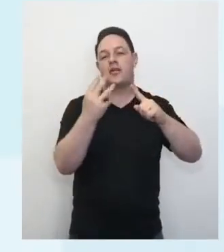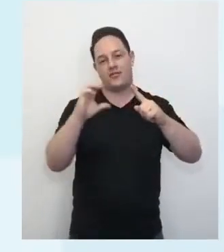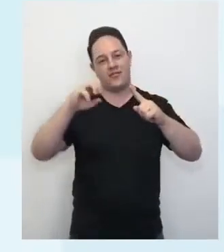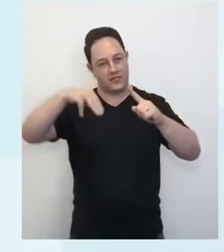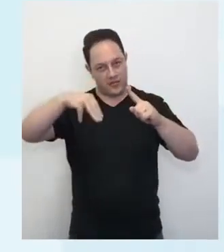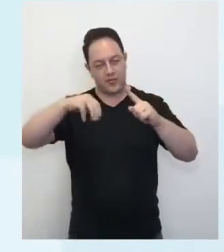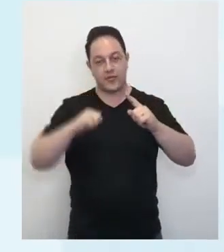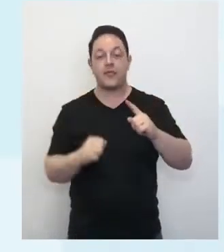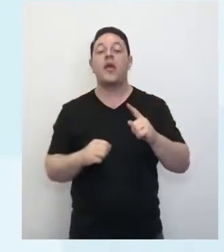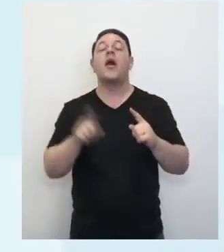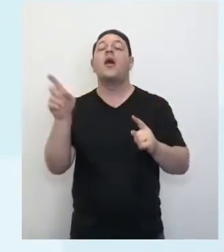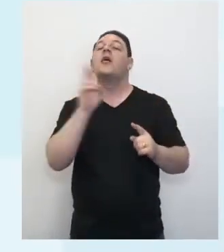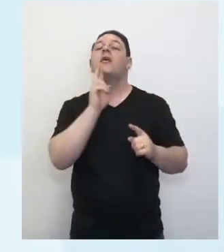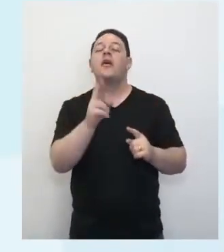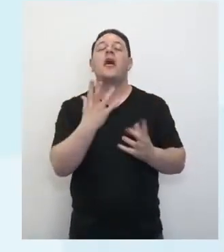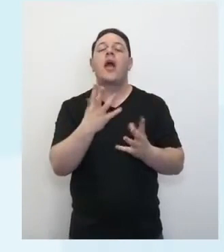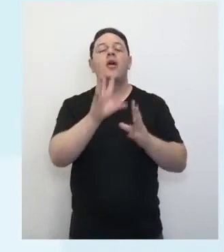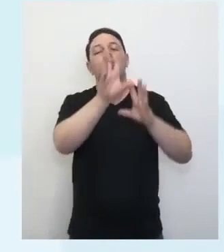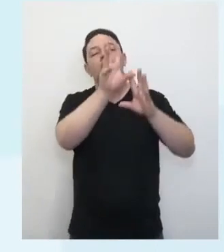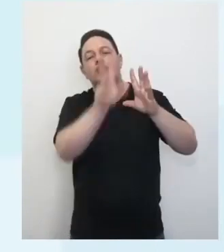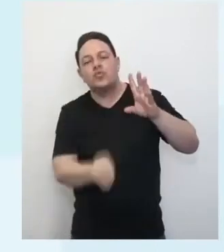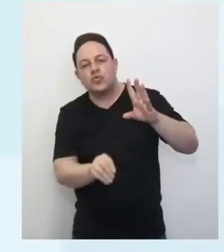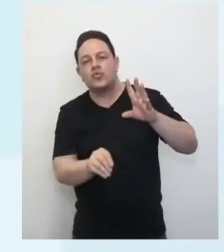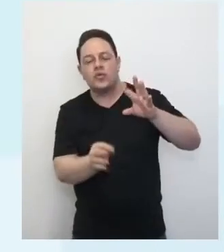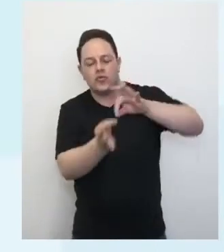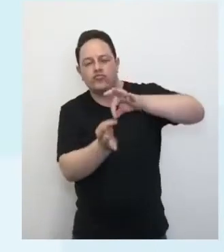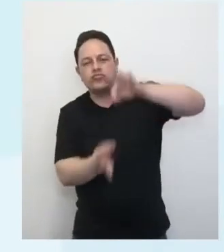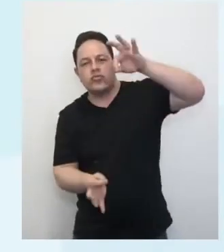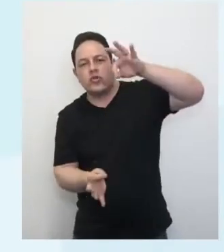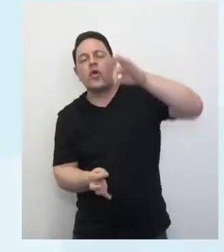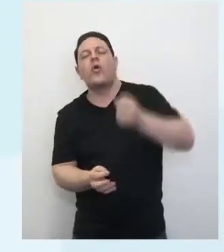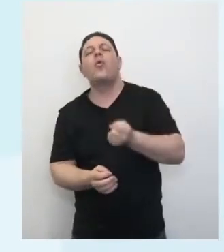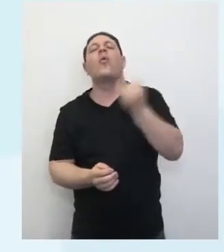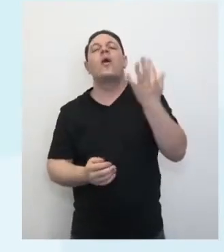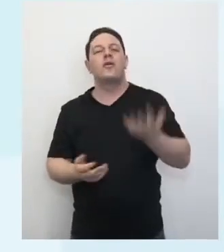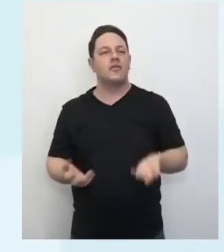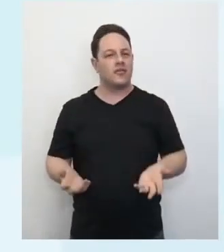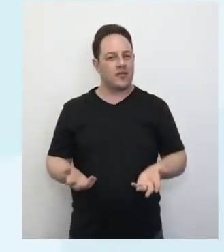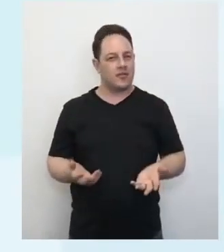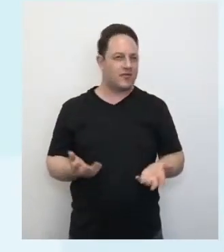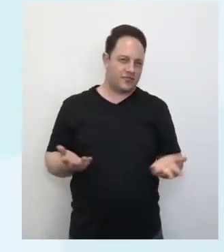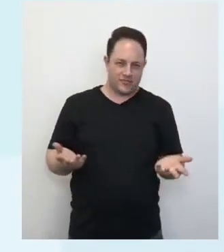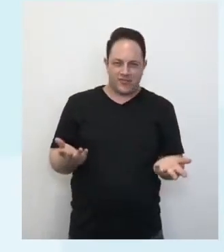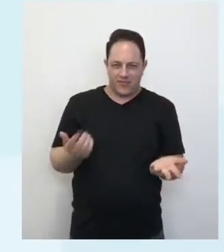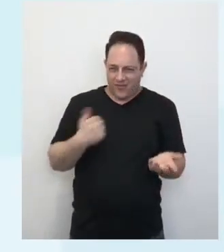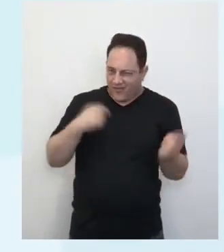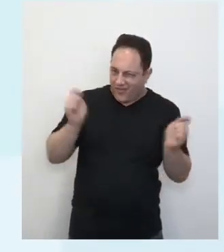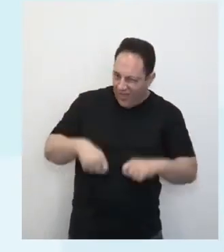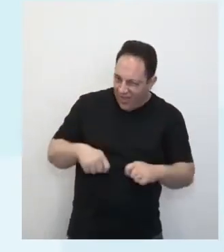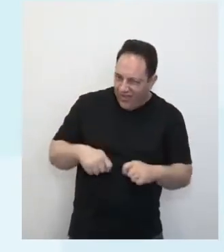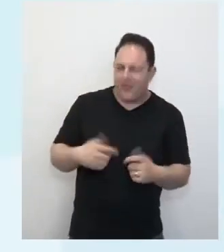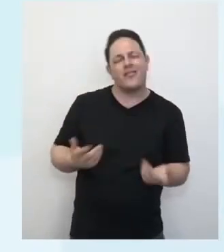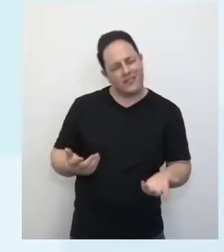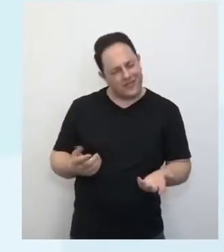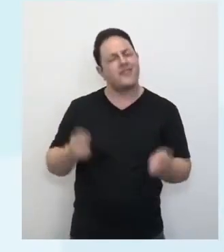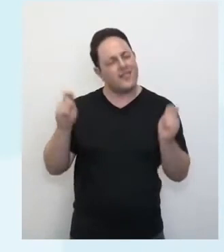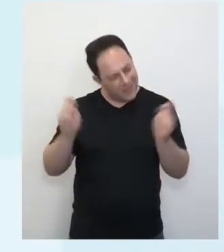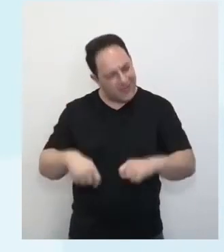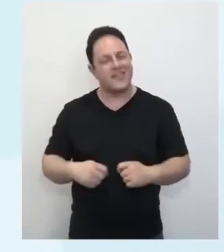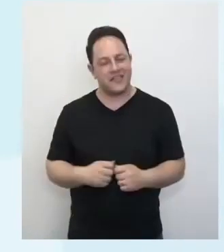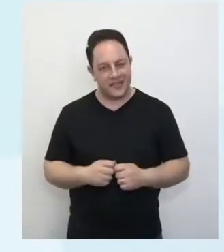calcule o valor da altura total dessa pirâmide você pode dizer mas eu consigo fazer isso claro